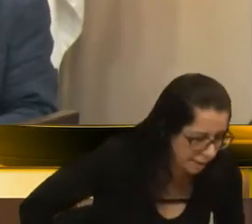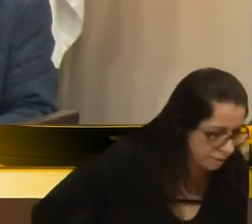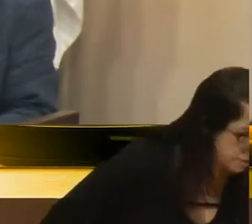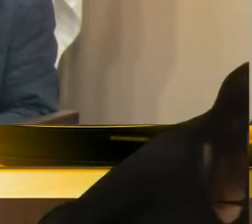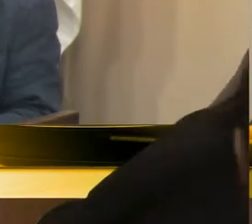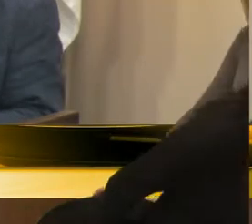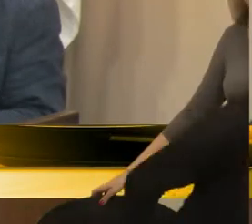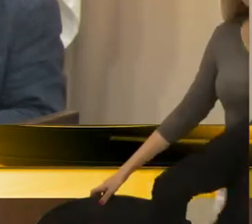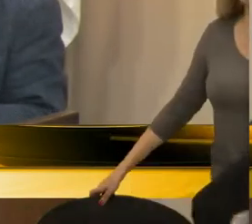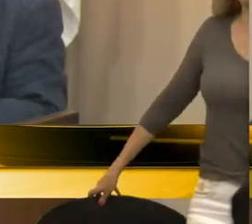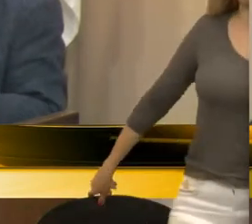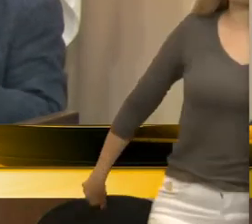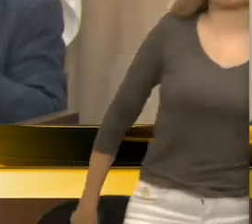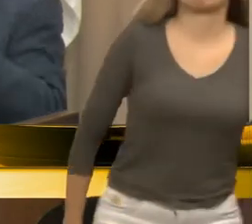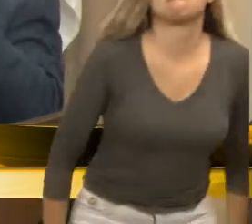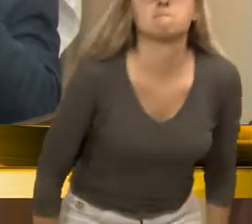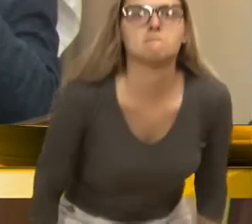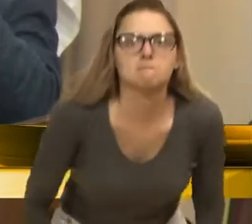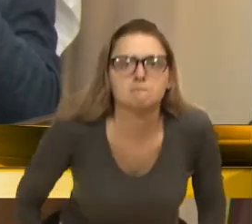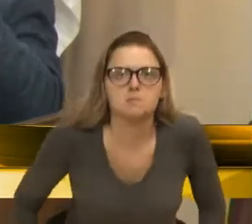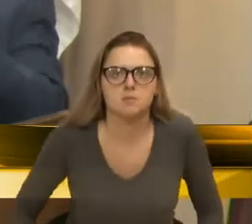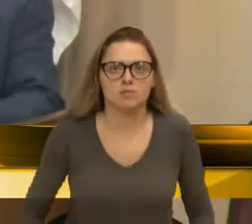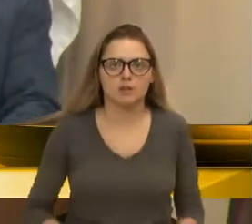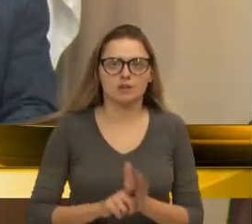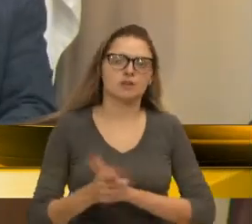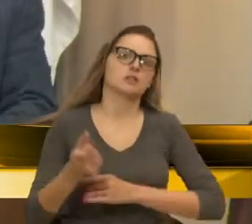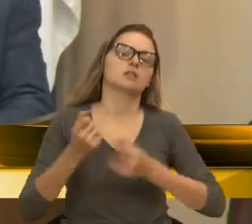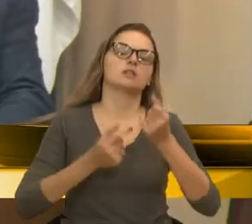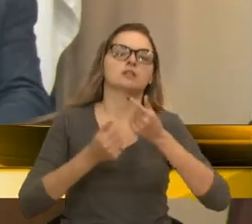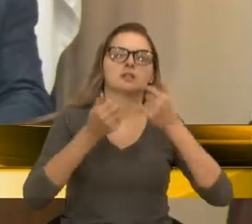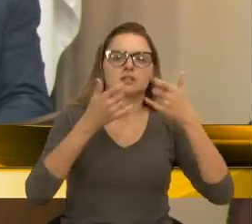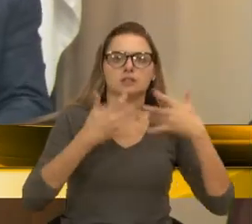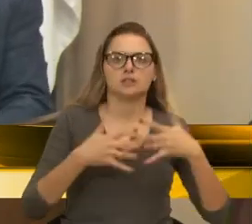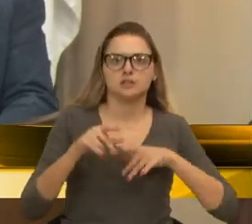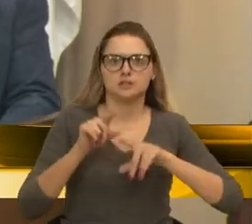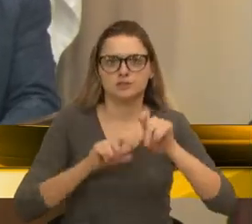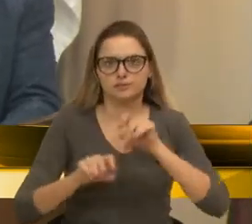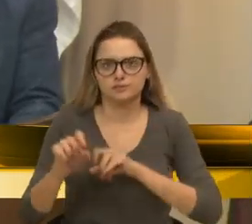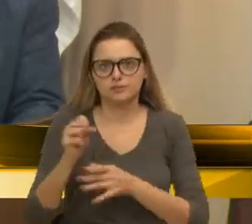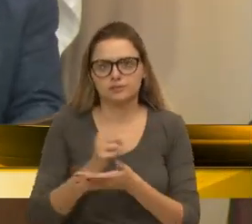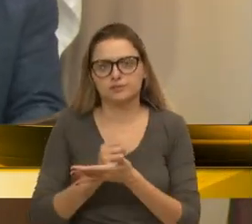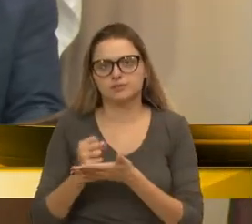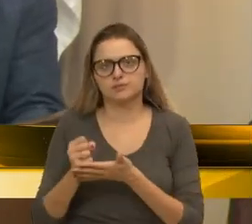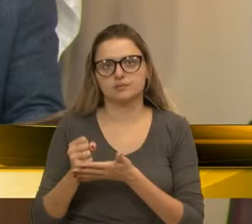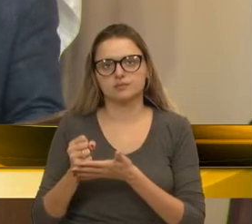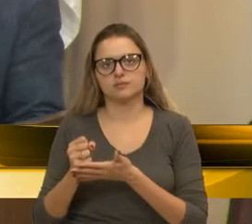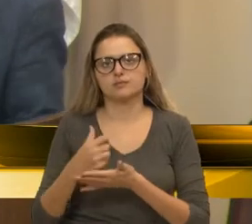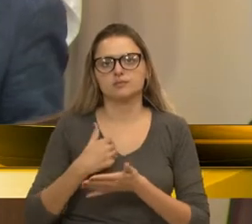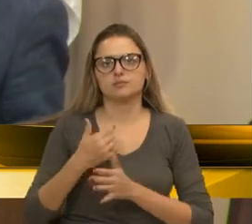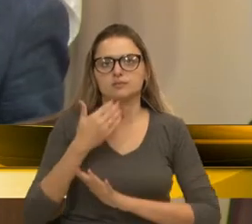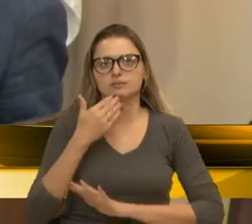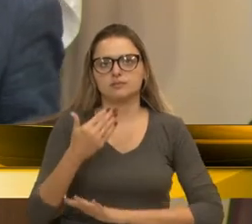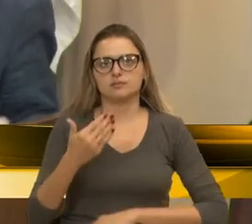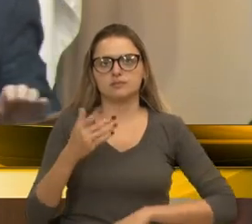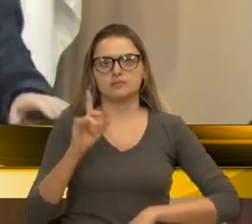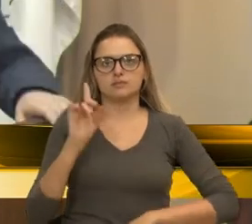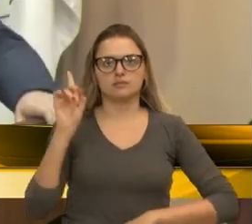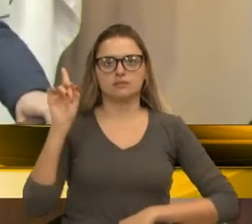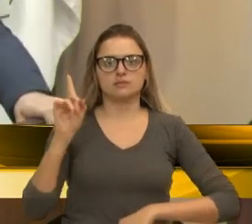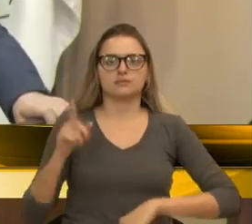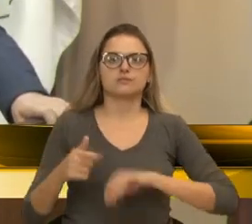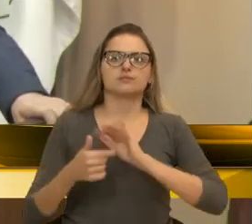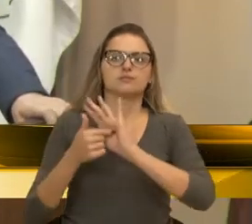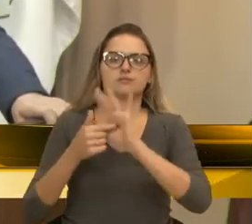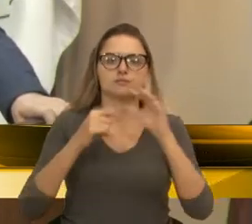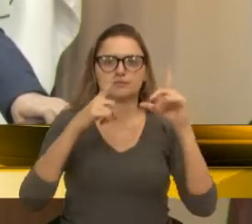onde buscávamos algumas informações, especialmente sobre a questão dos contratos. Eu peço que o pessoal coloque as fotos